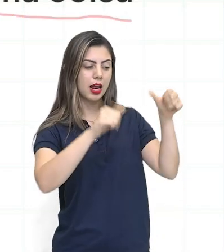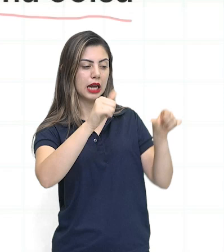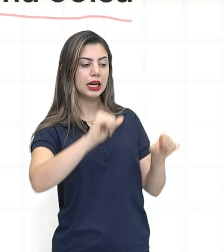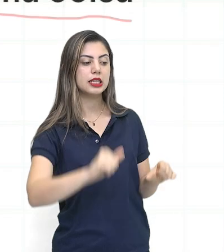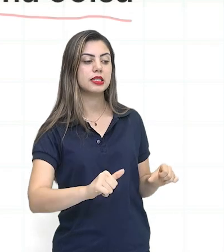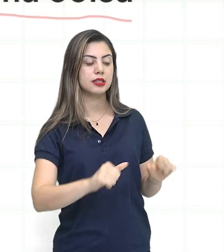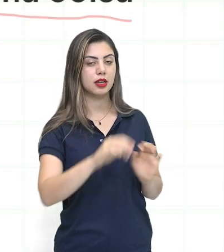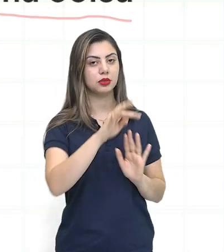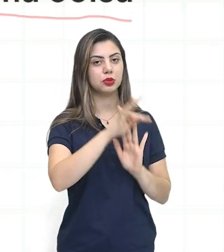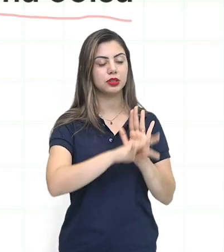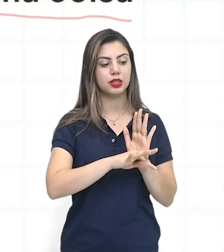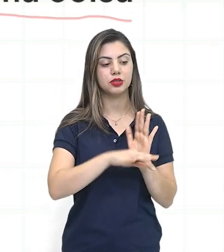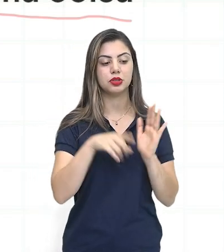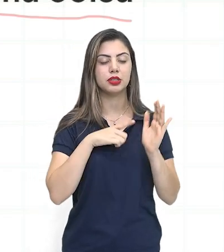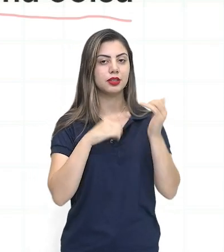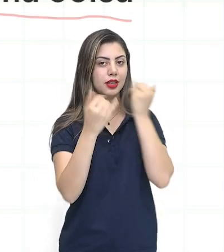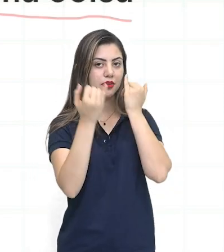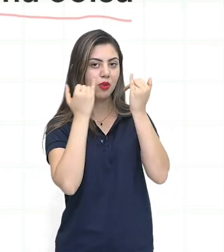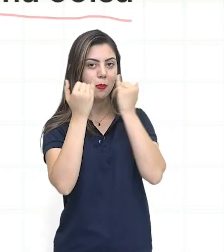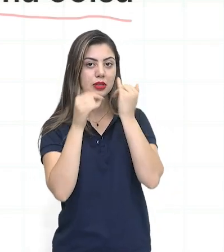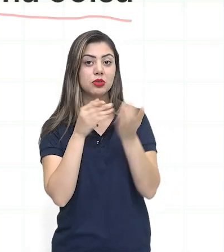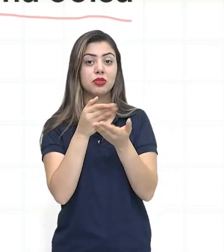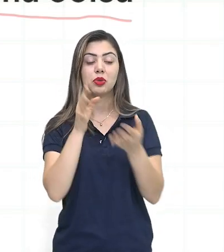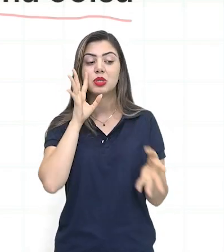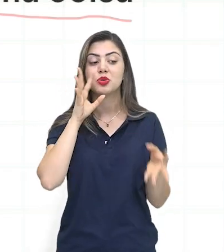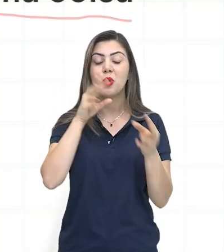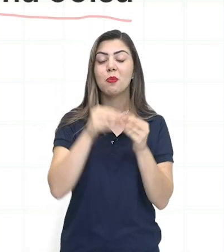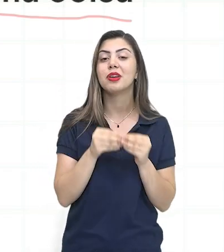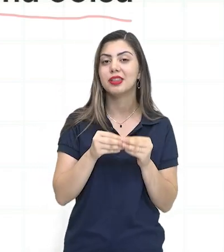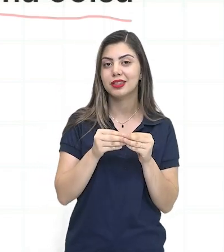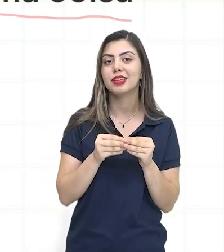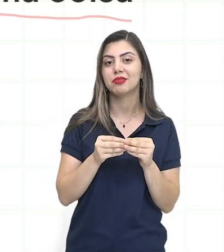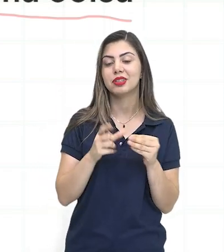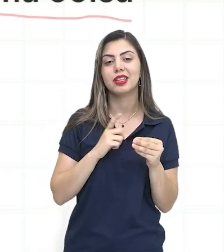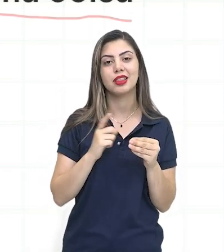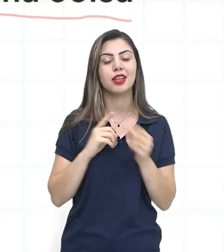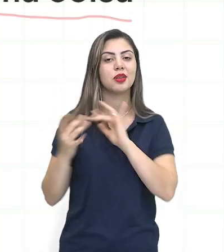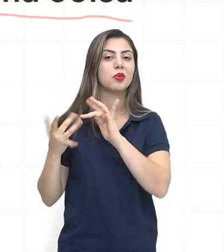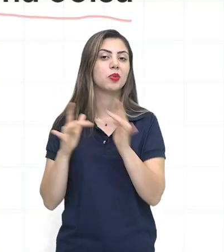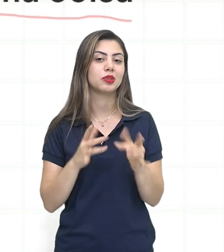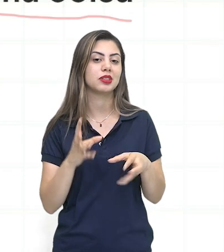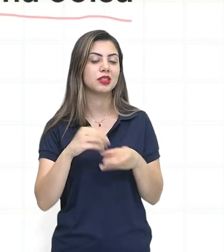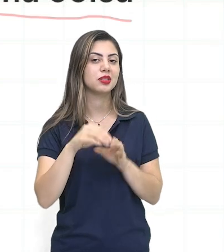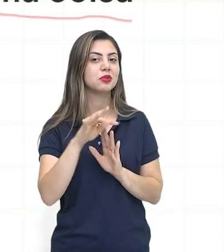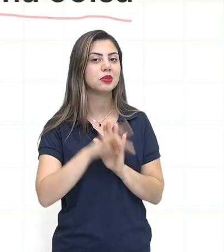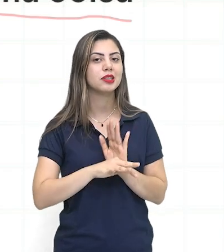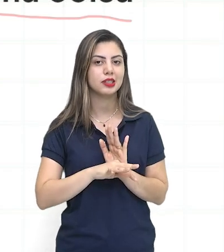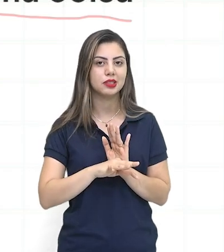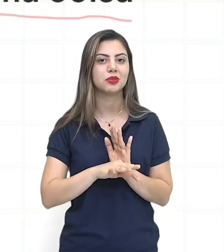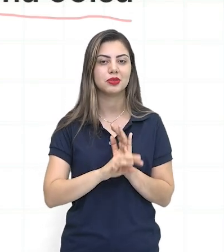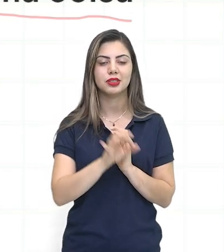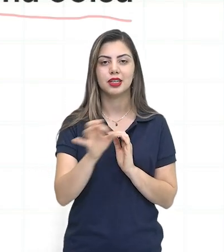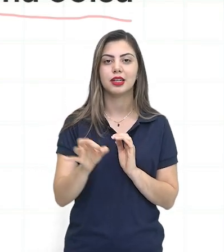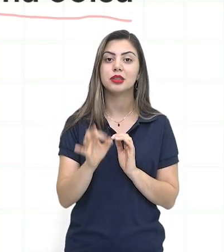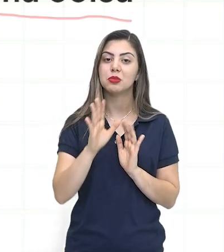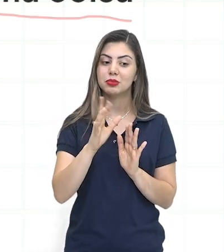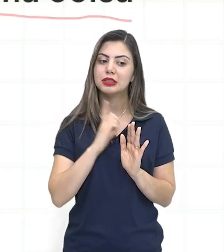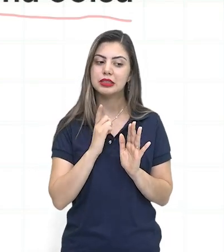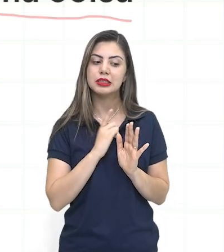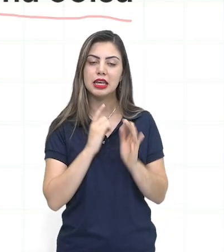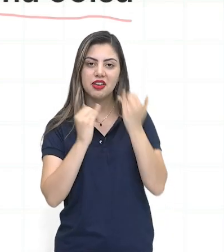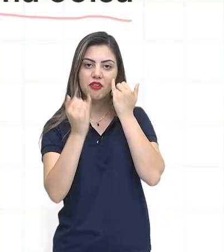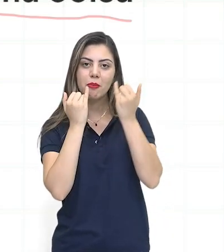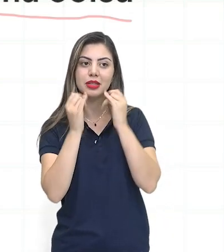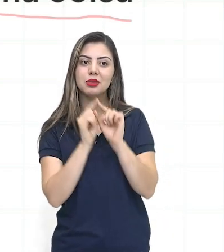você inferiu, que você subentendeu no texto, certo? Que já está ali, mas de forma implícita,